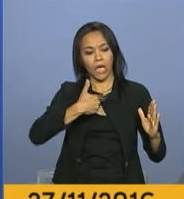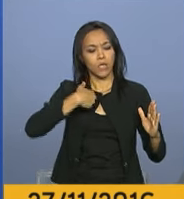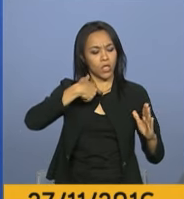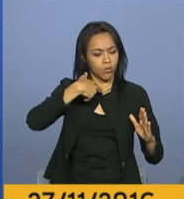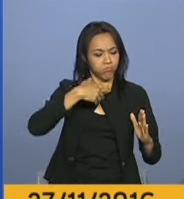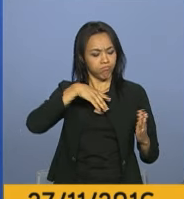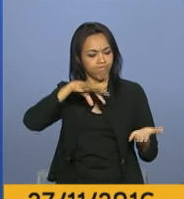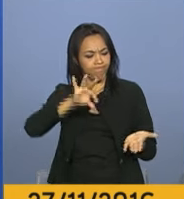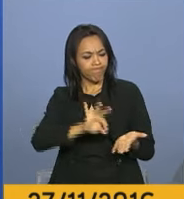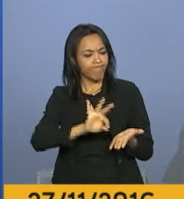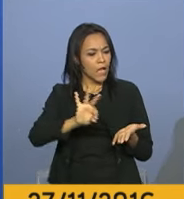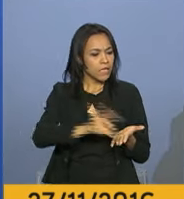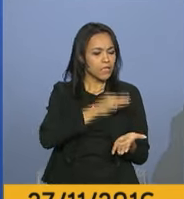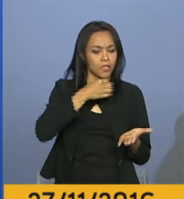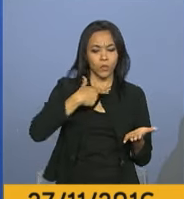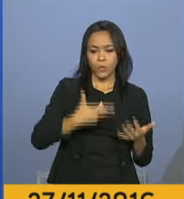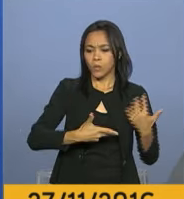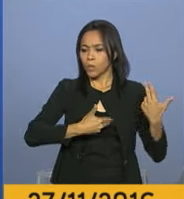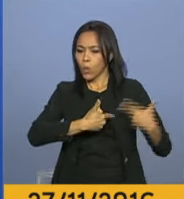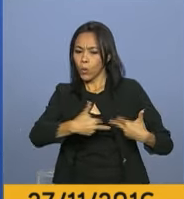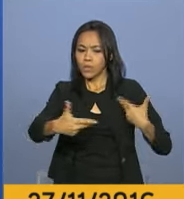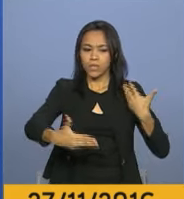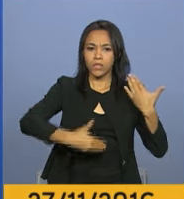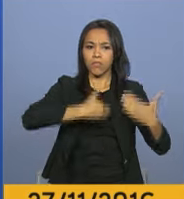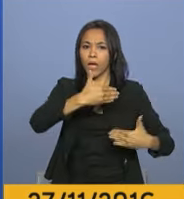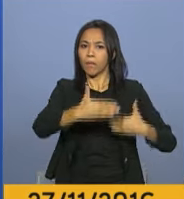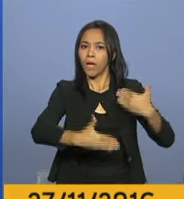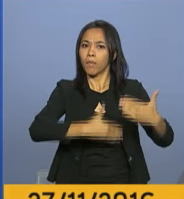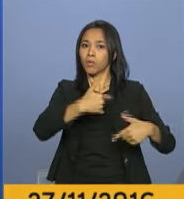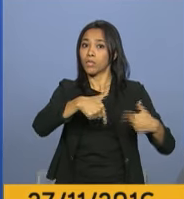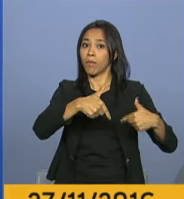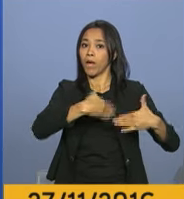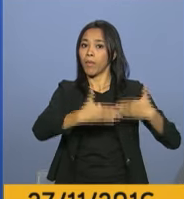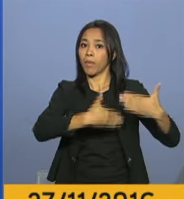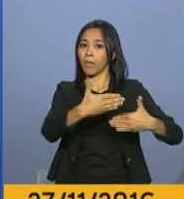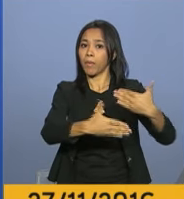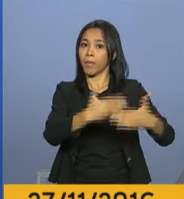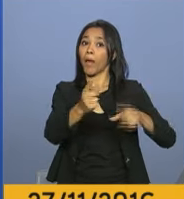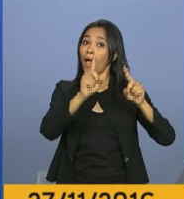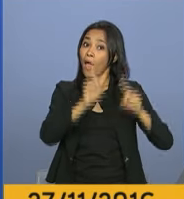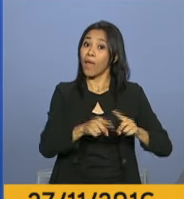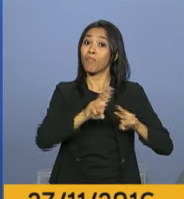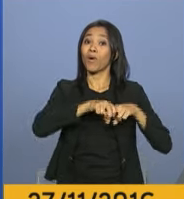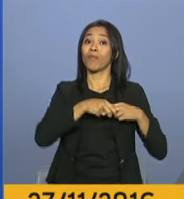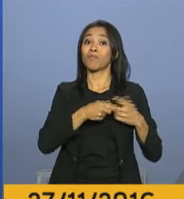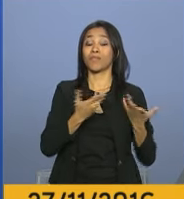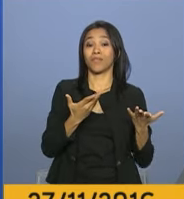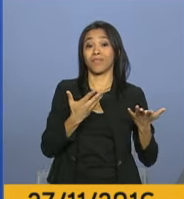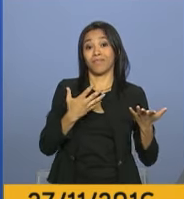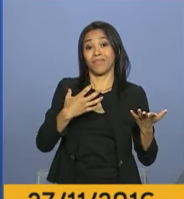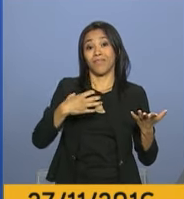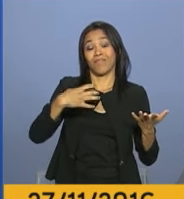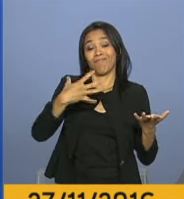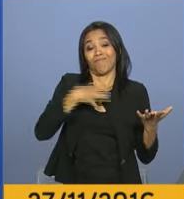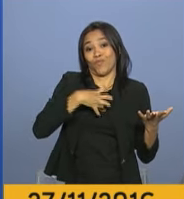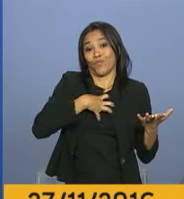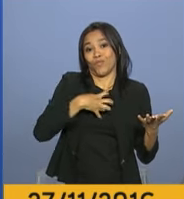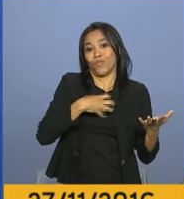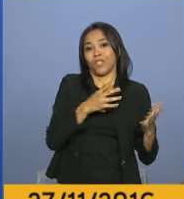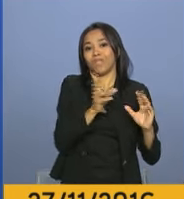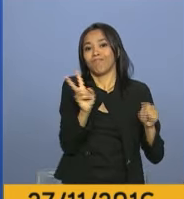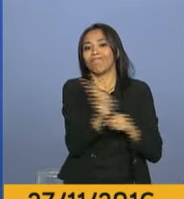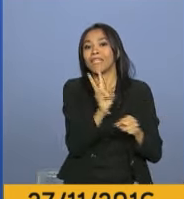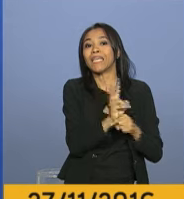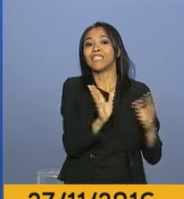praticar são dimensionados exata e precisamente em função da interinidade. Então, eu creio, falo